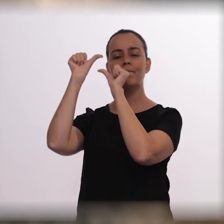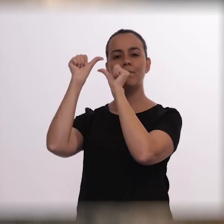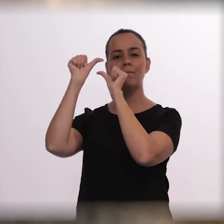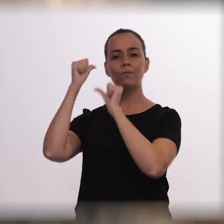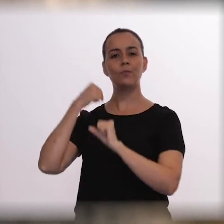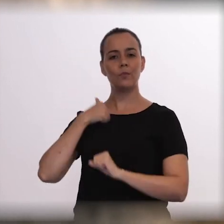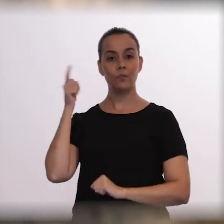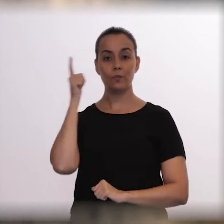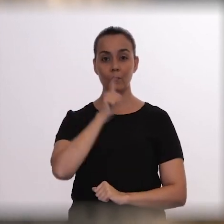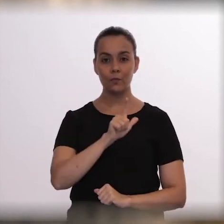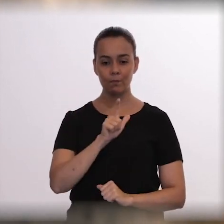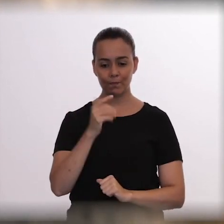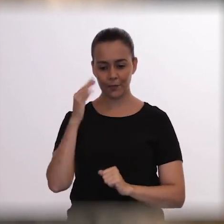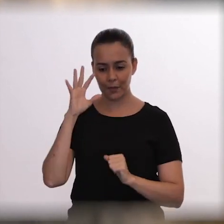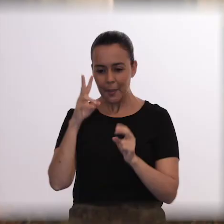consegui ter essa noção.